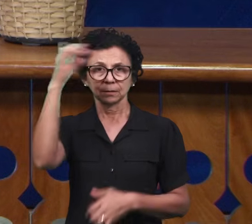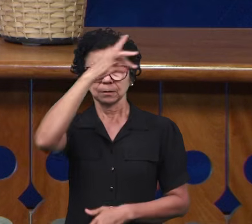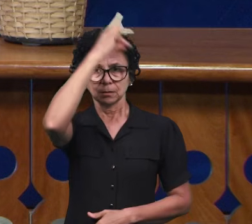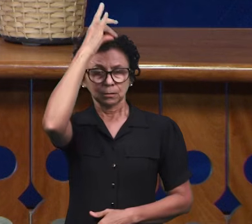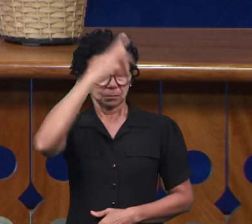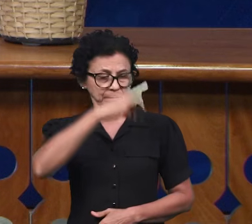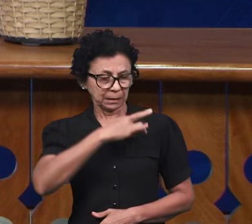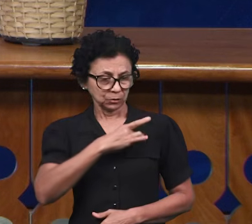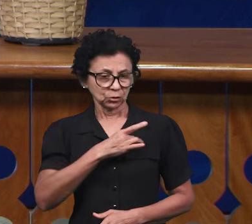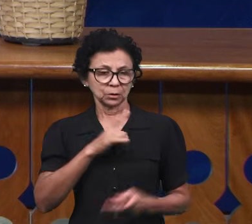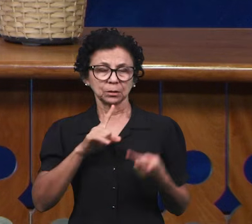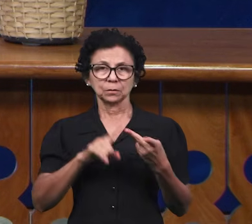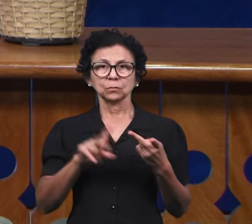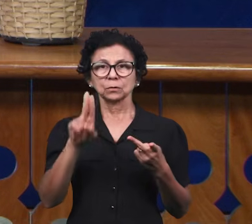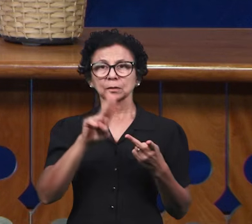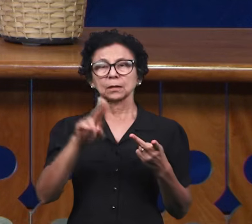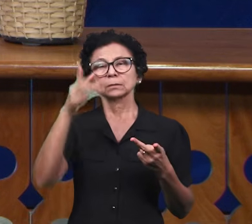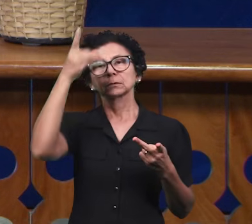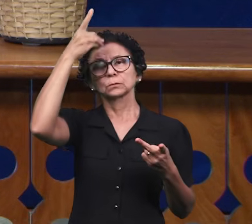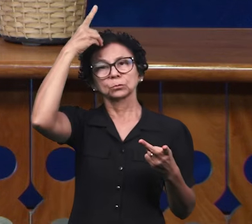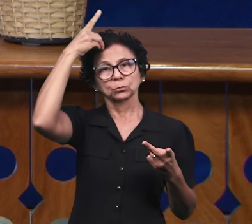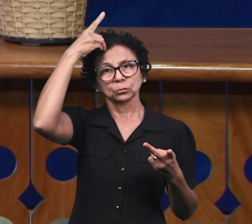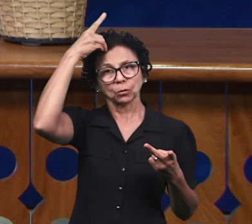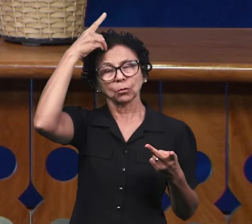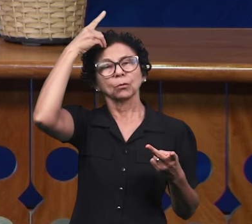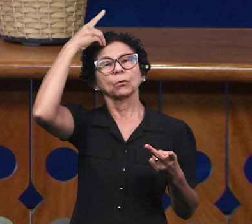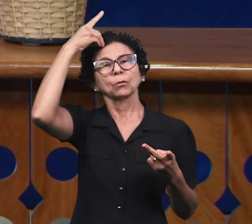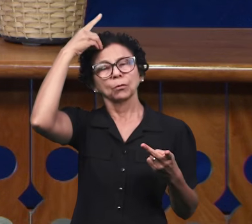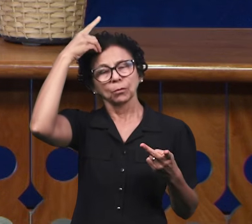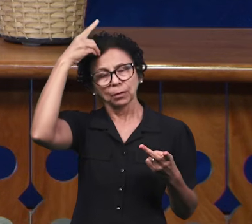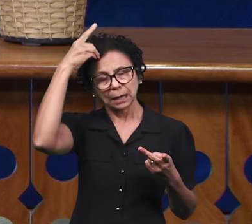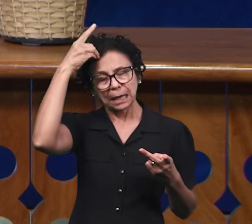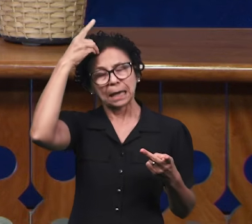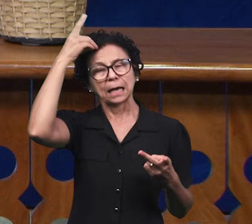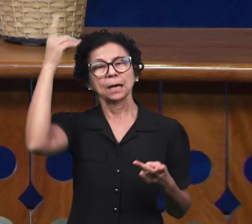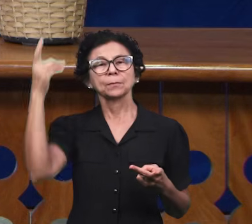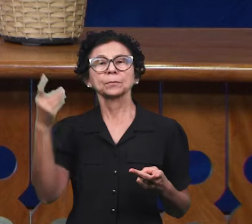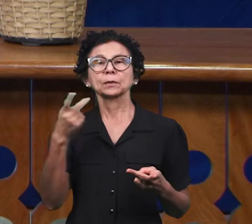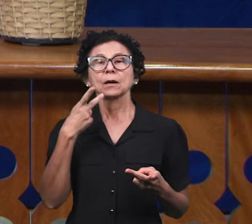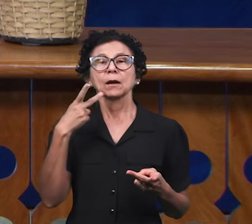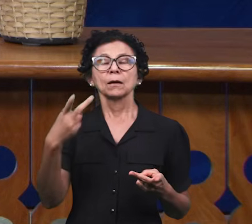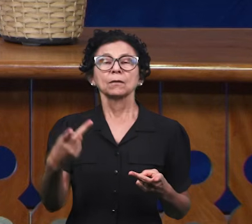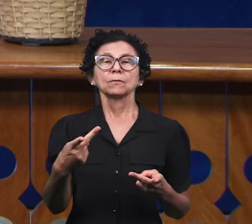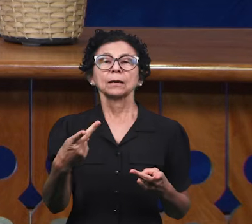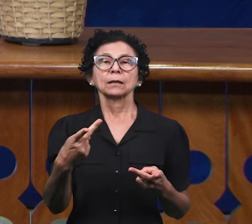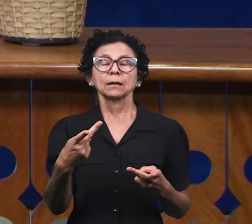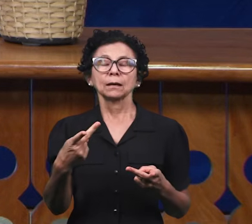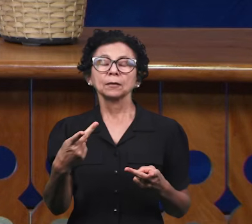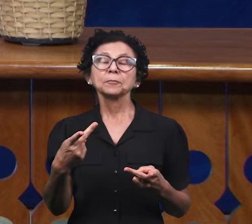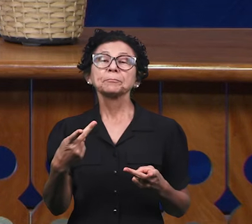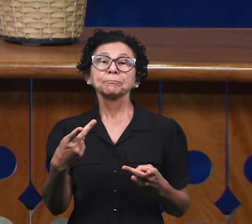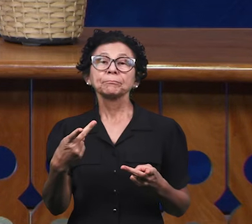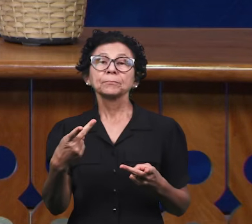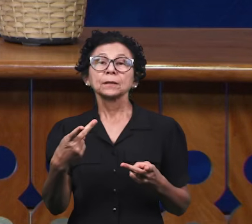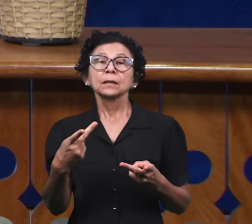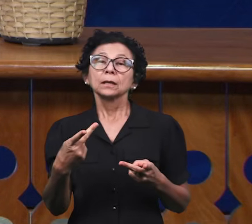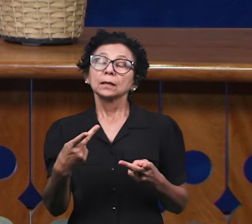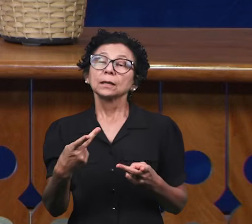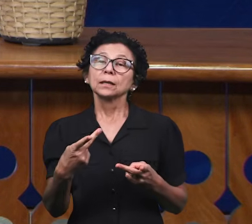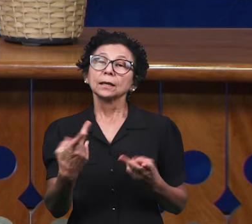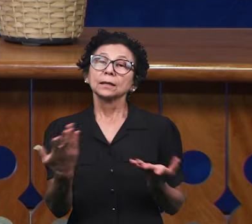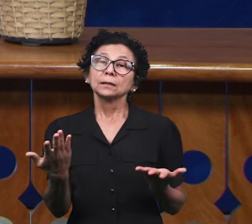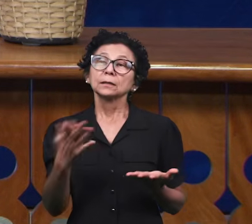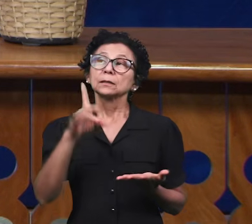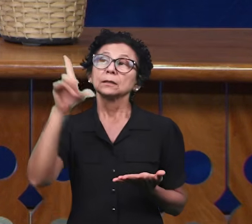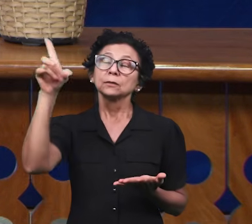Santo, ser usado nos dons espirituais para poder falar com propriedade acerca dessa obra, acerca desse Deus que